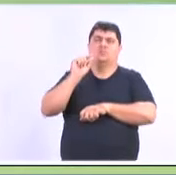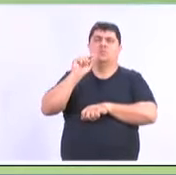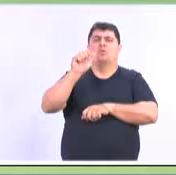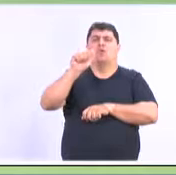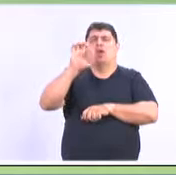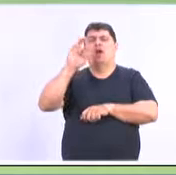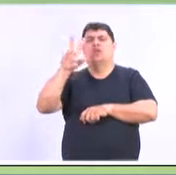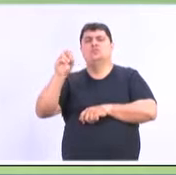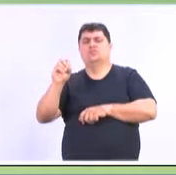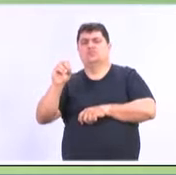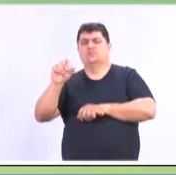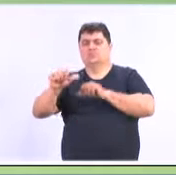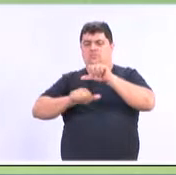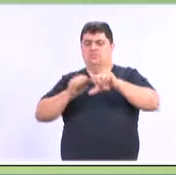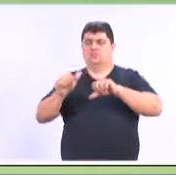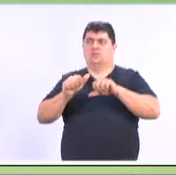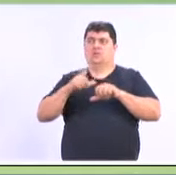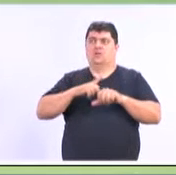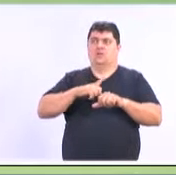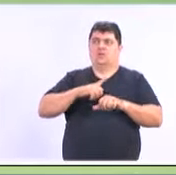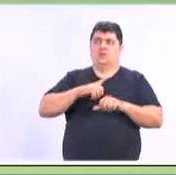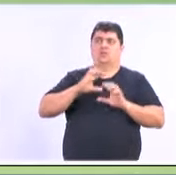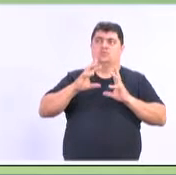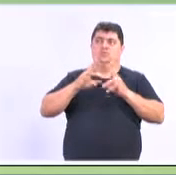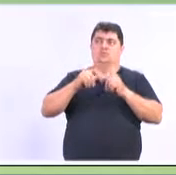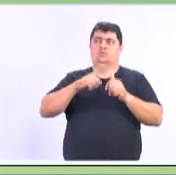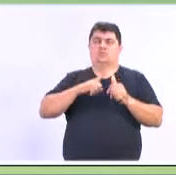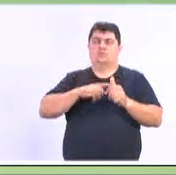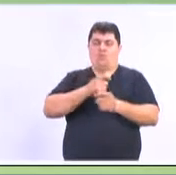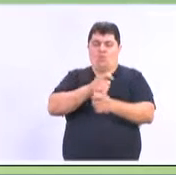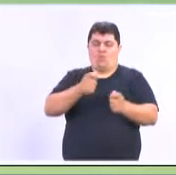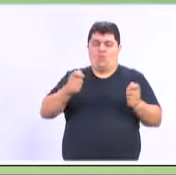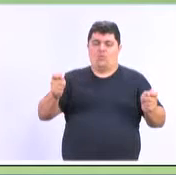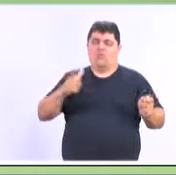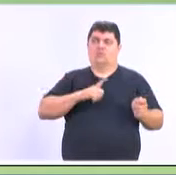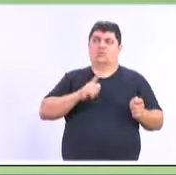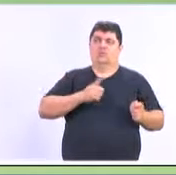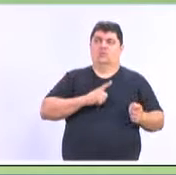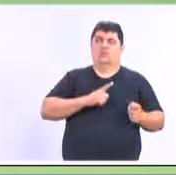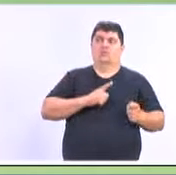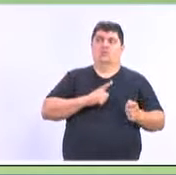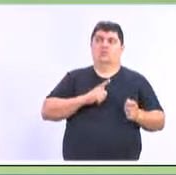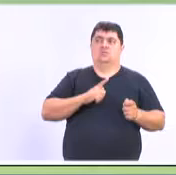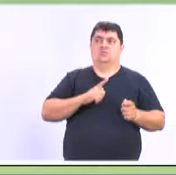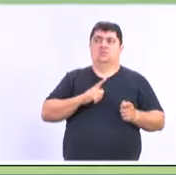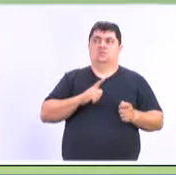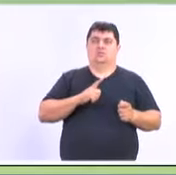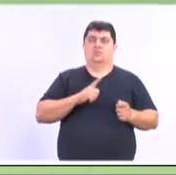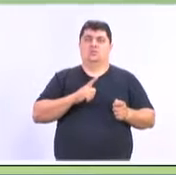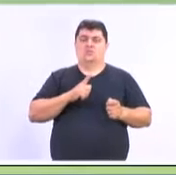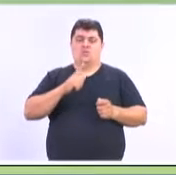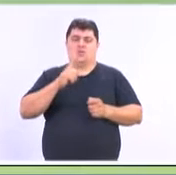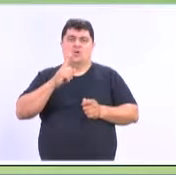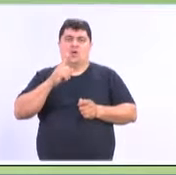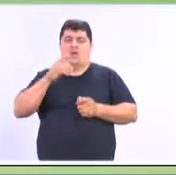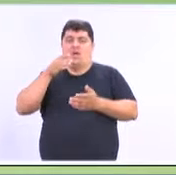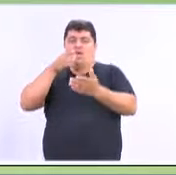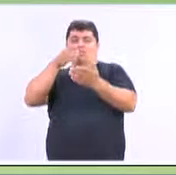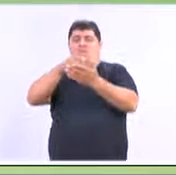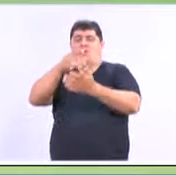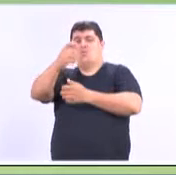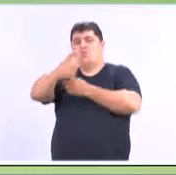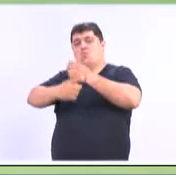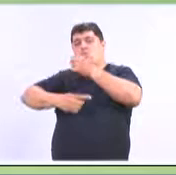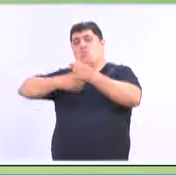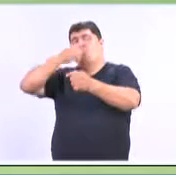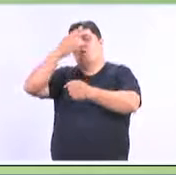ativos circulantes? Devemos incluir as contas que sejam realizados em até 12